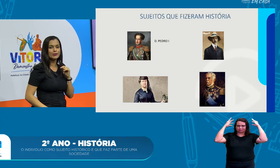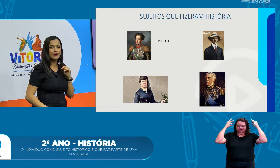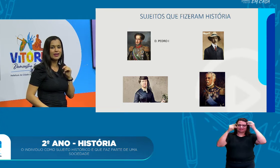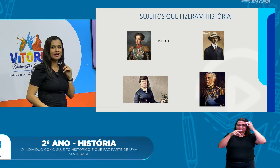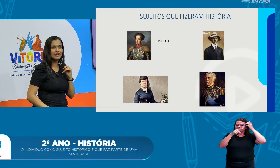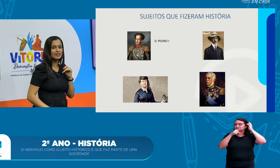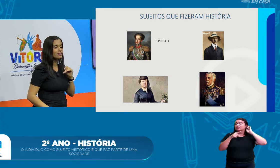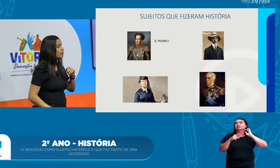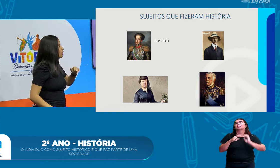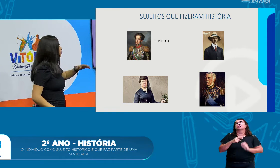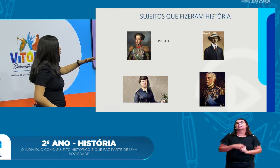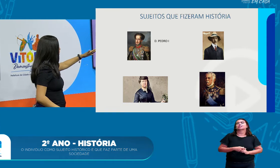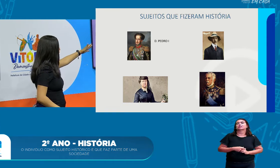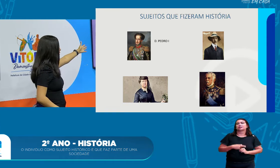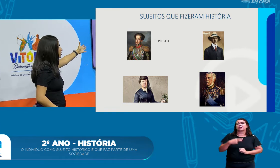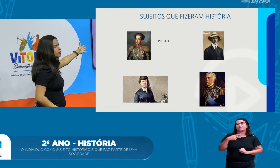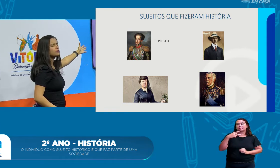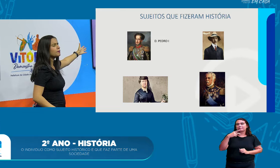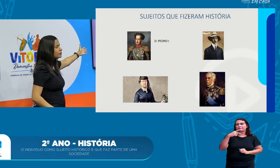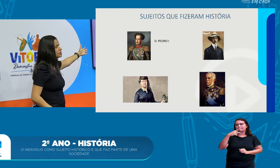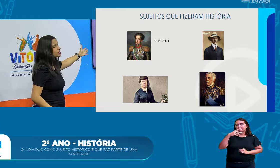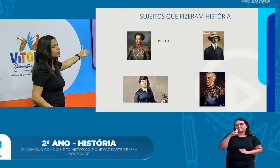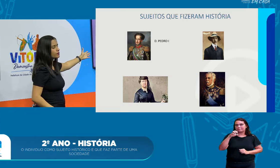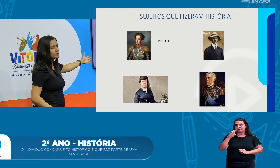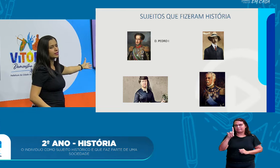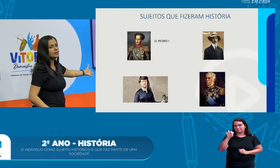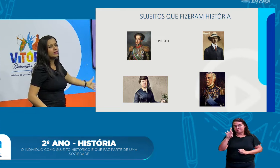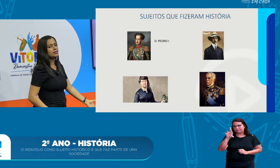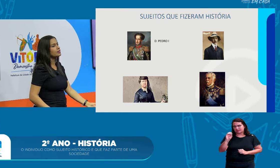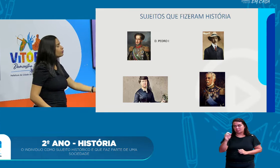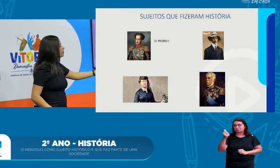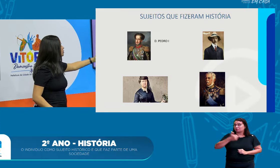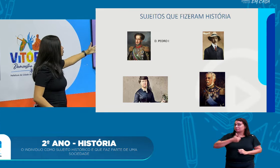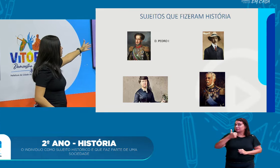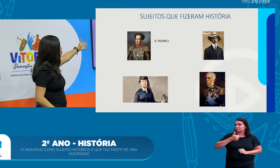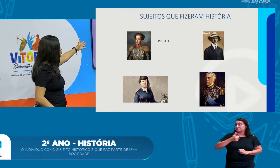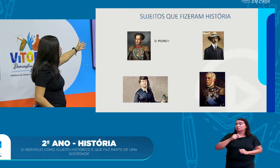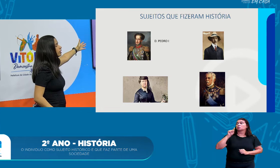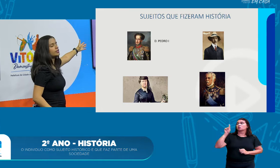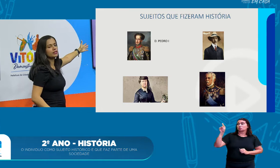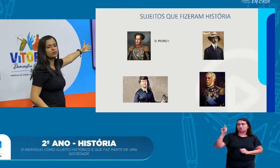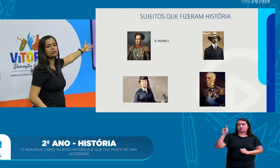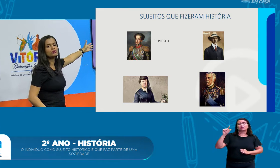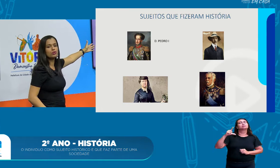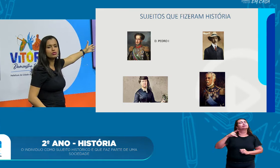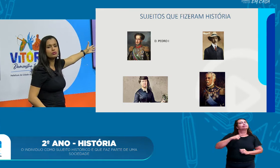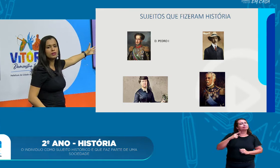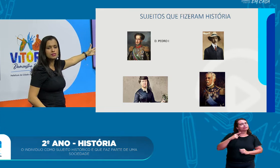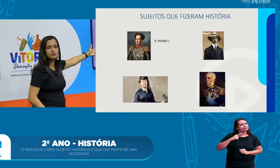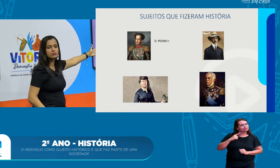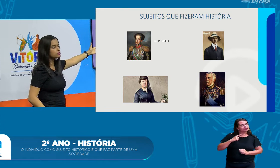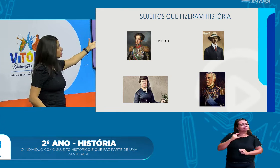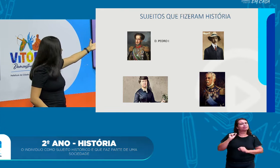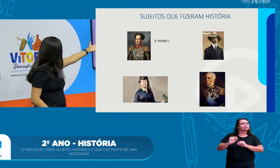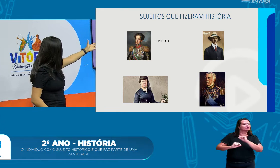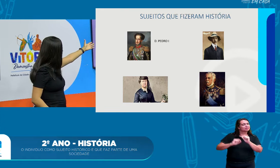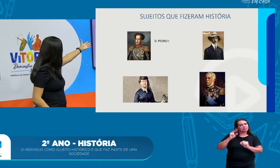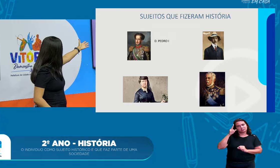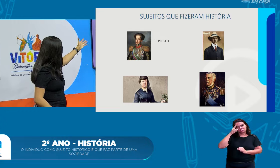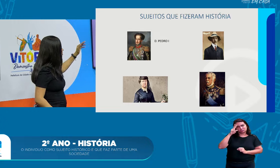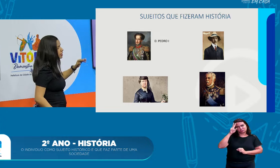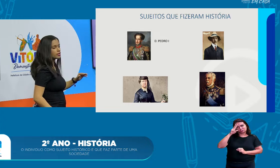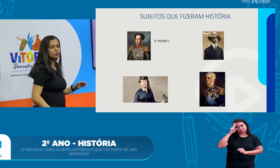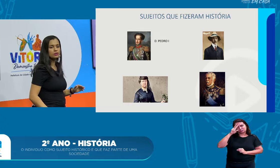I, olha aí. Um cara, uma pessoa, né, que fez uma história dentro do nosso Brasil. Aí,